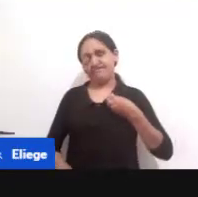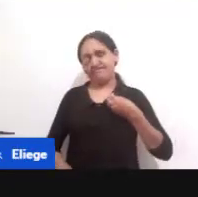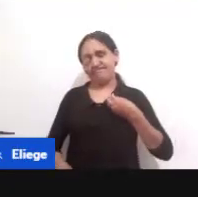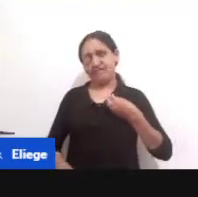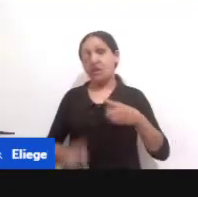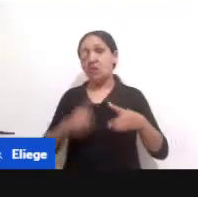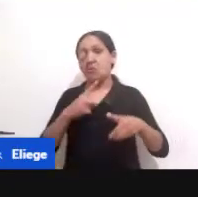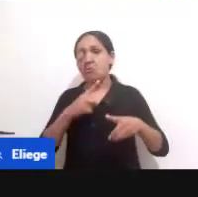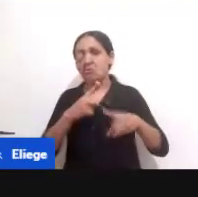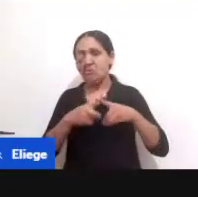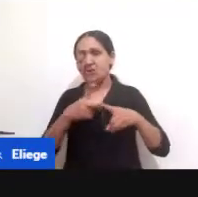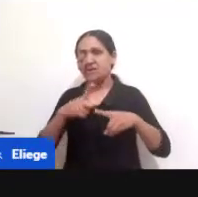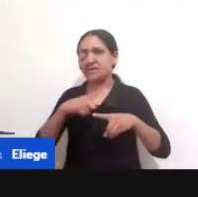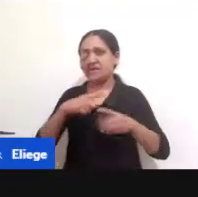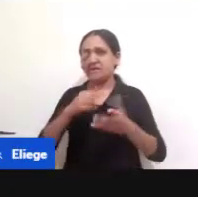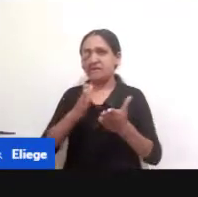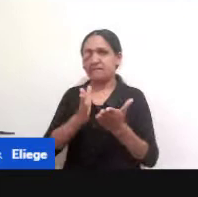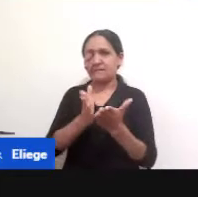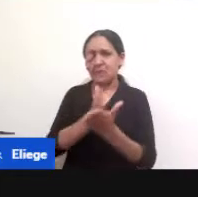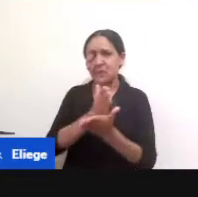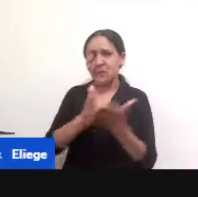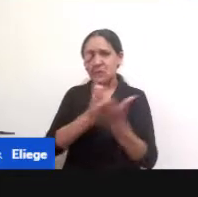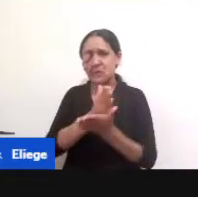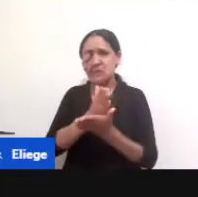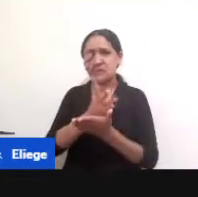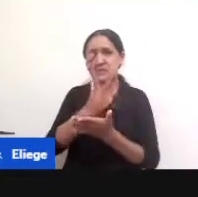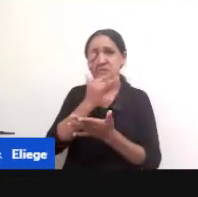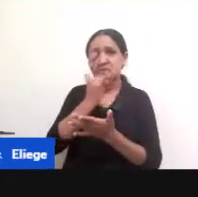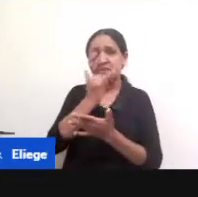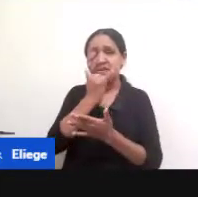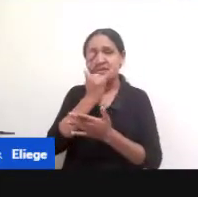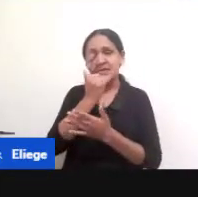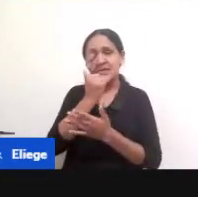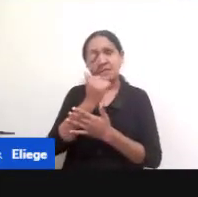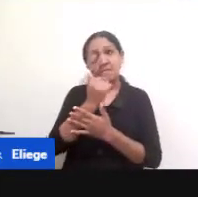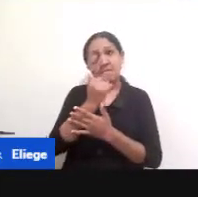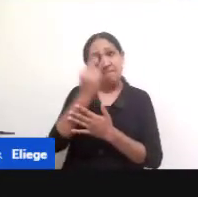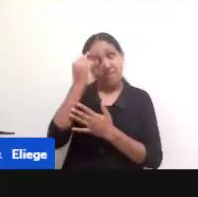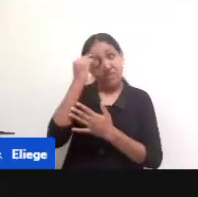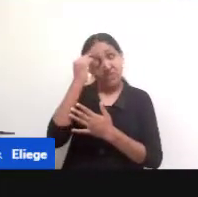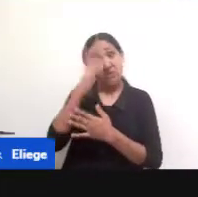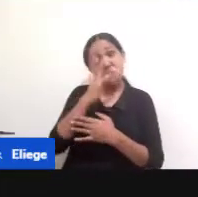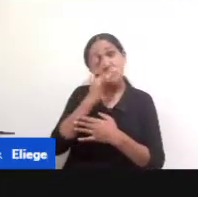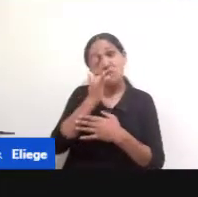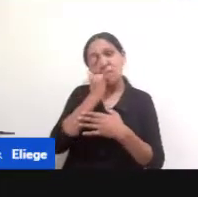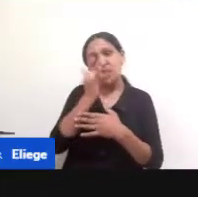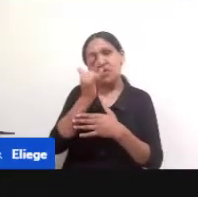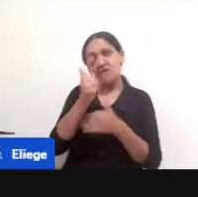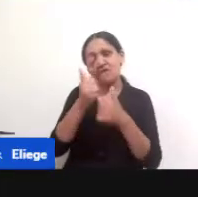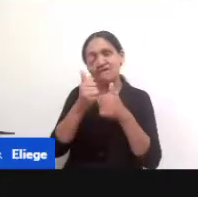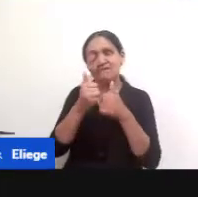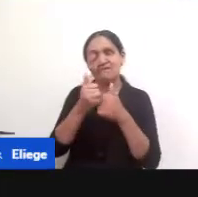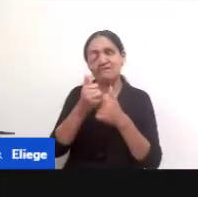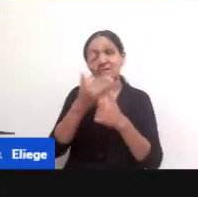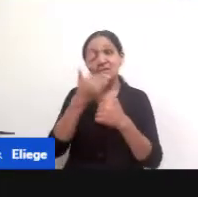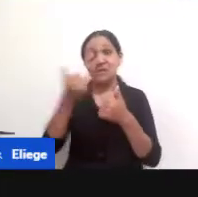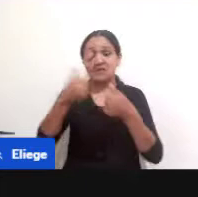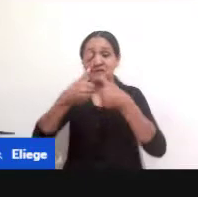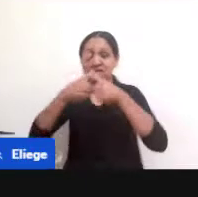alguns pais que optaram ainda em manter seus alunos em casa, seus filhos em casa. Então, tem